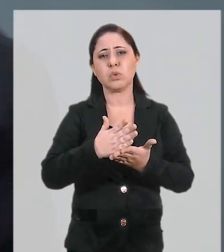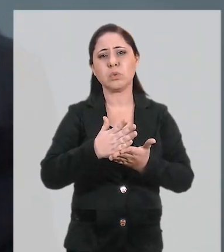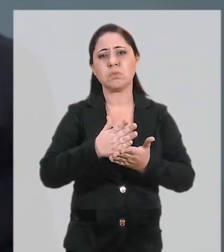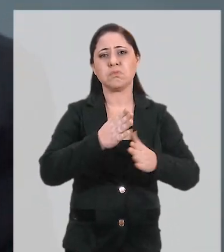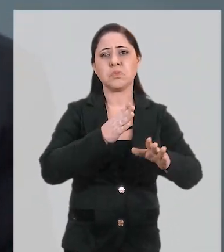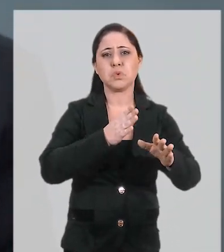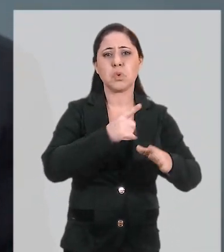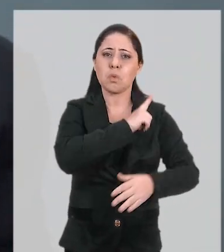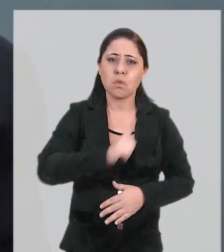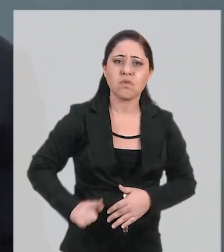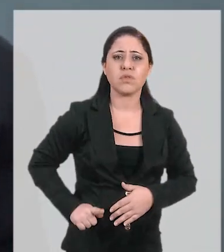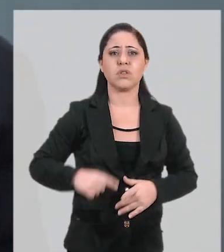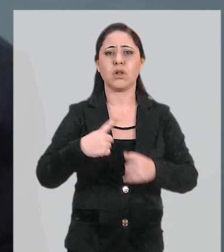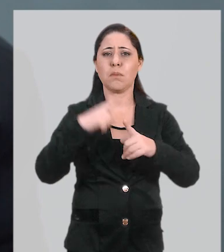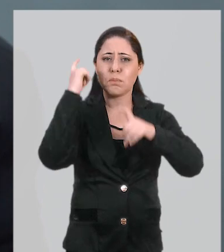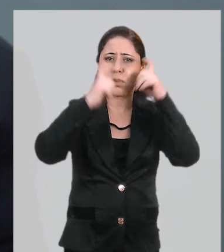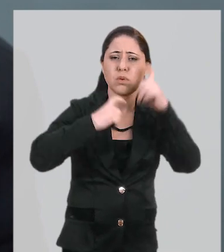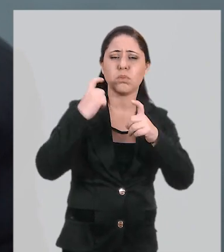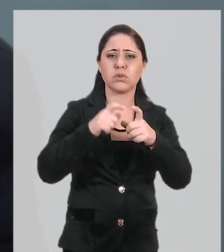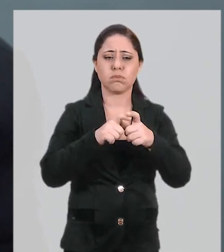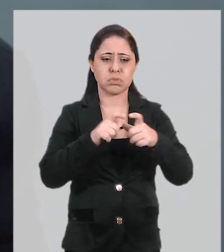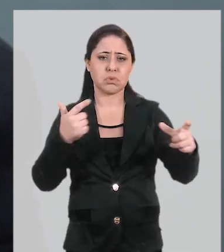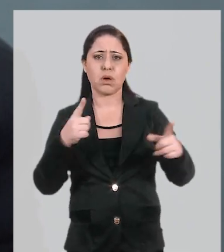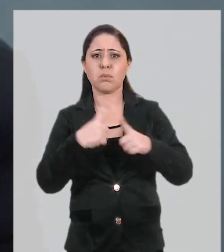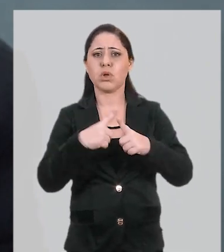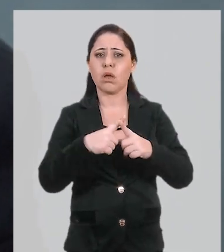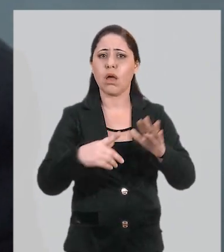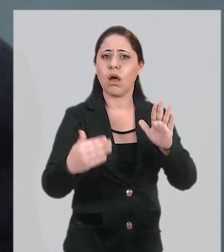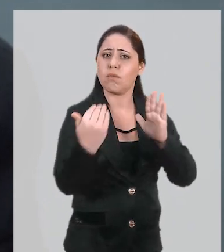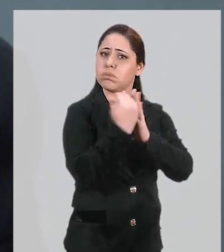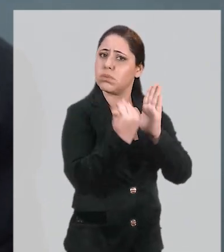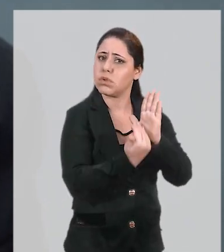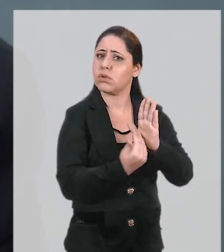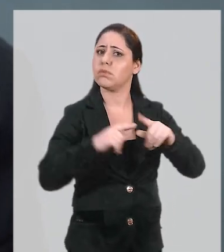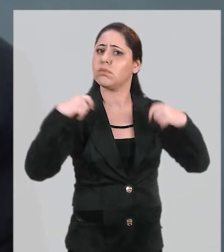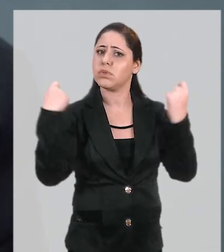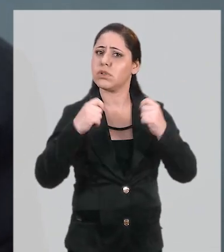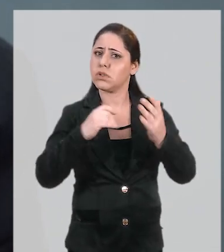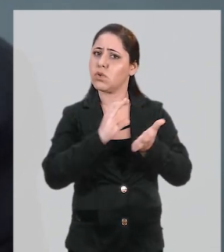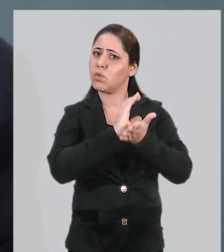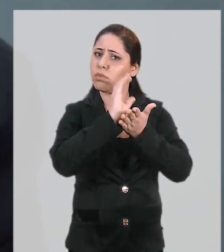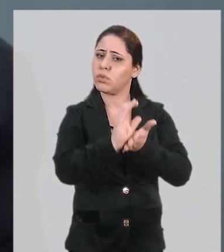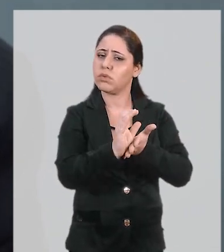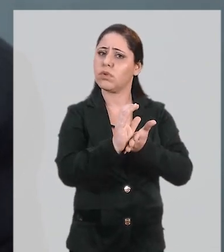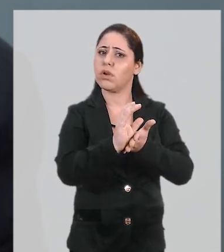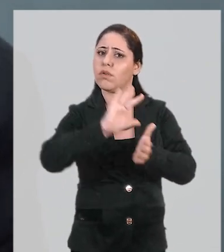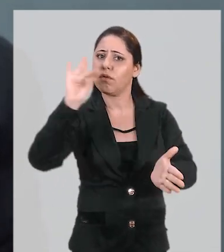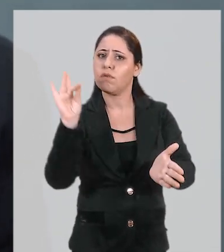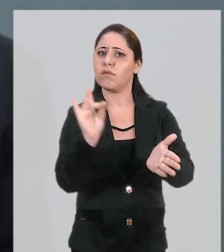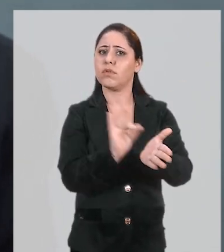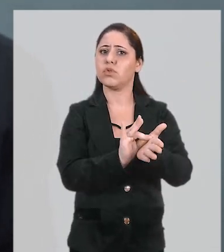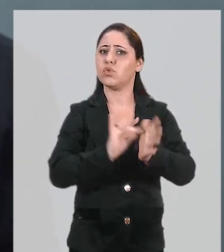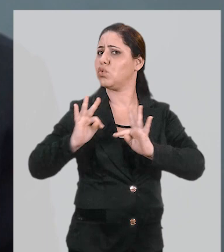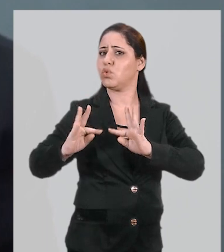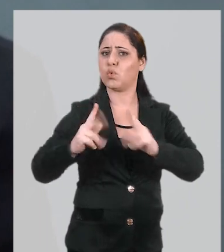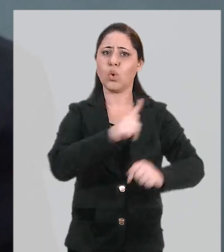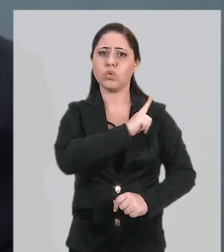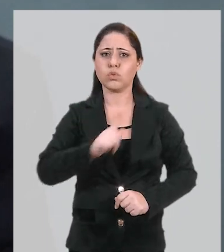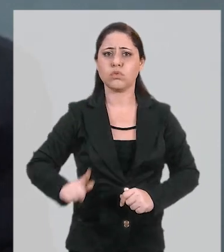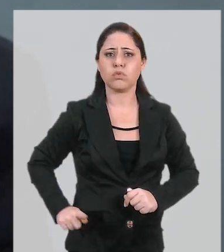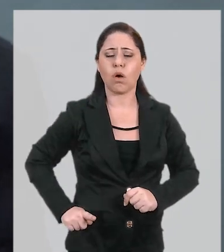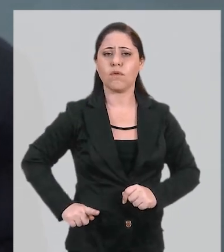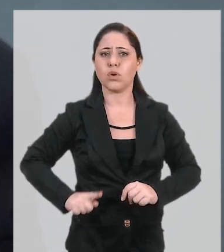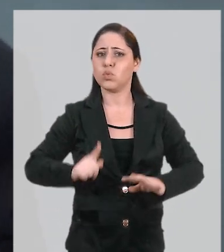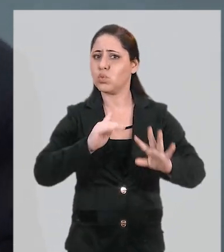de gestão e é uma preocupação muito grande, porque é uma pasta que realmente necessita do investimento, né, de todos